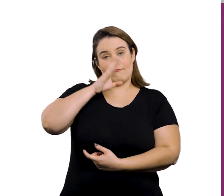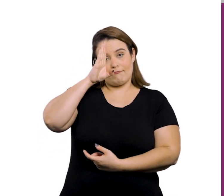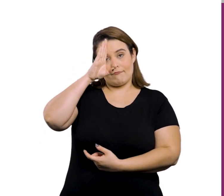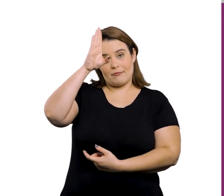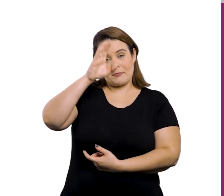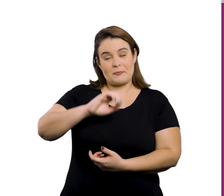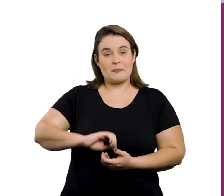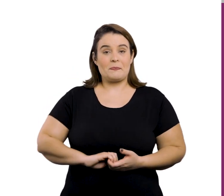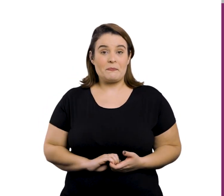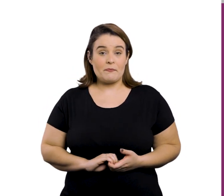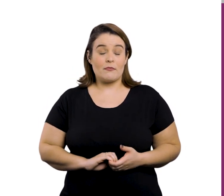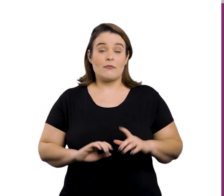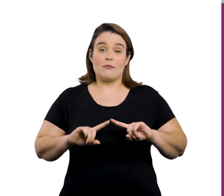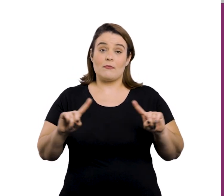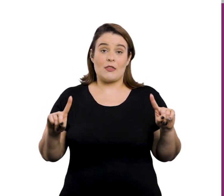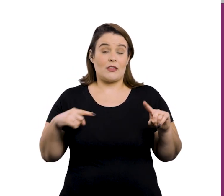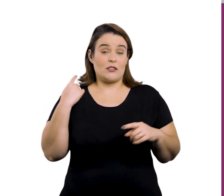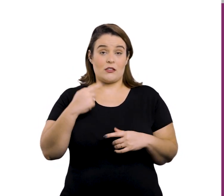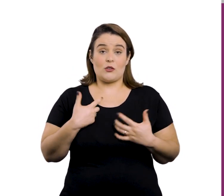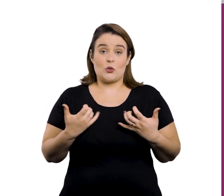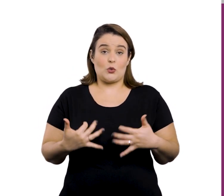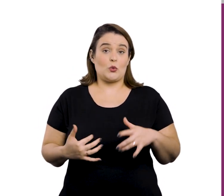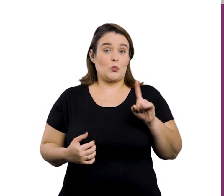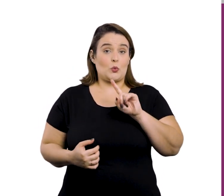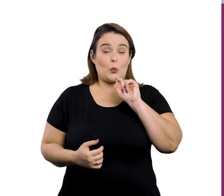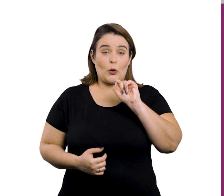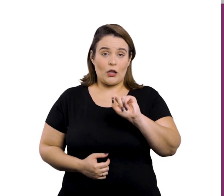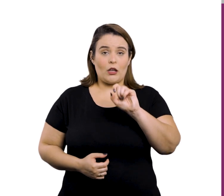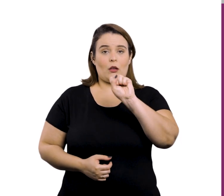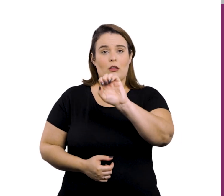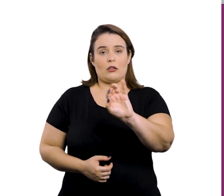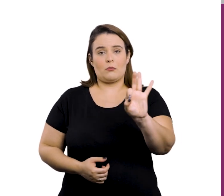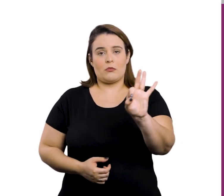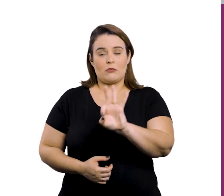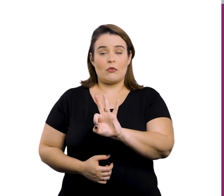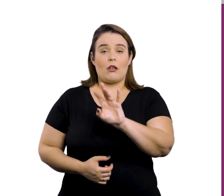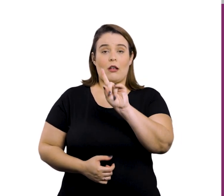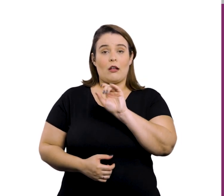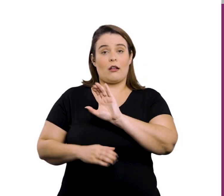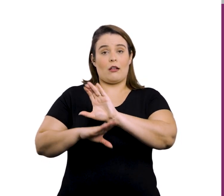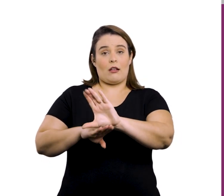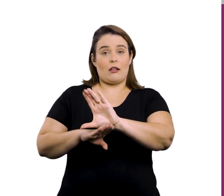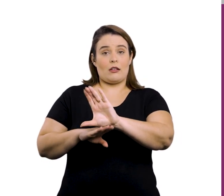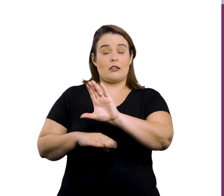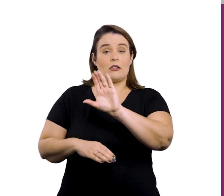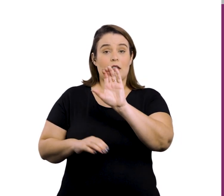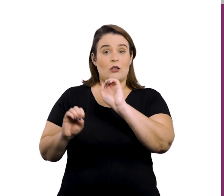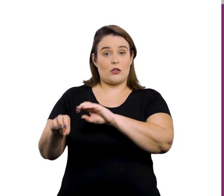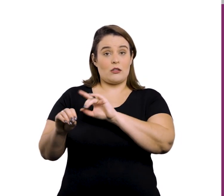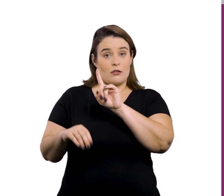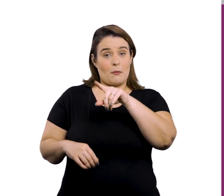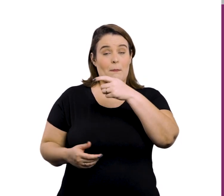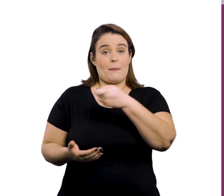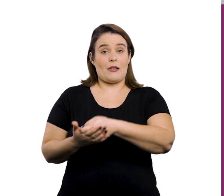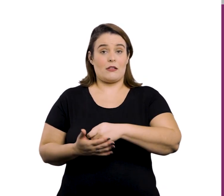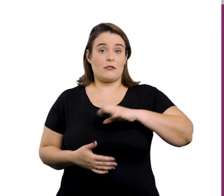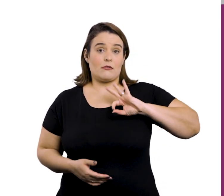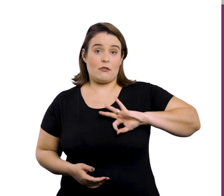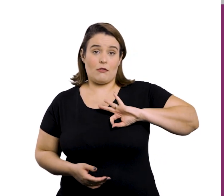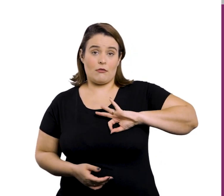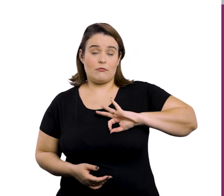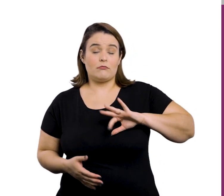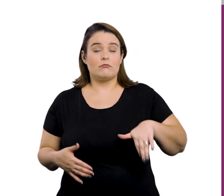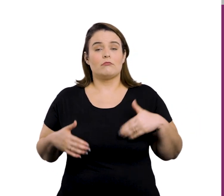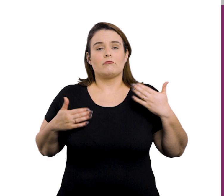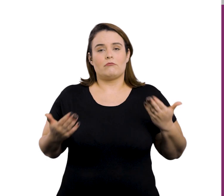mundo mostram o papel central do professor. Agora, o que não se diz é que mais de 80% do que se gasta com